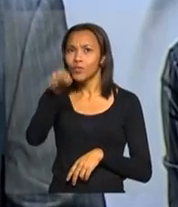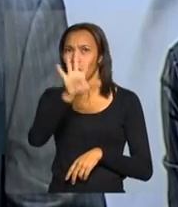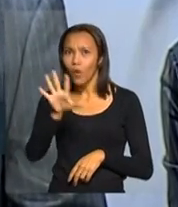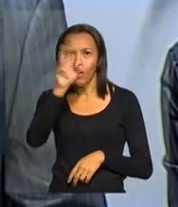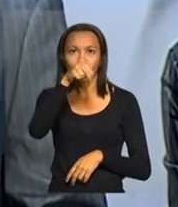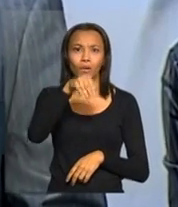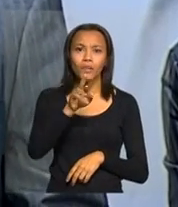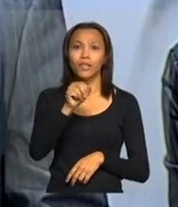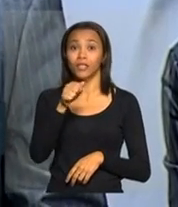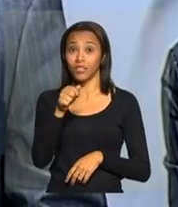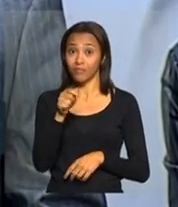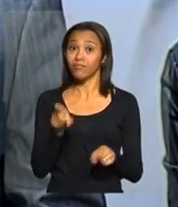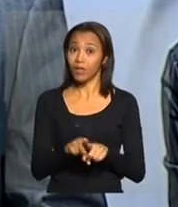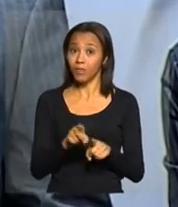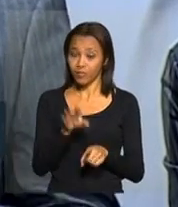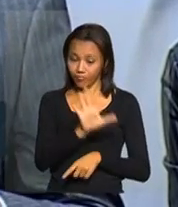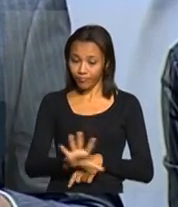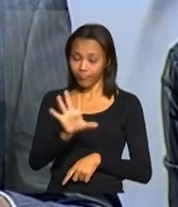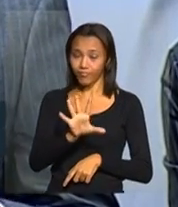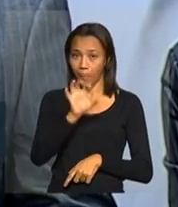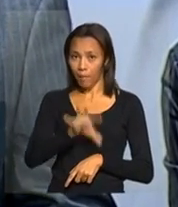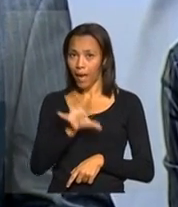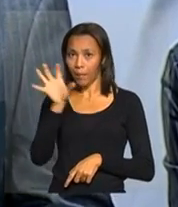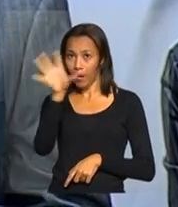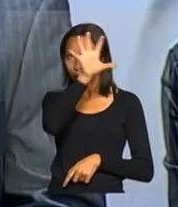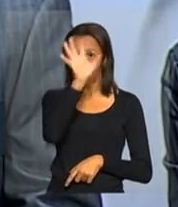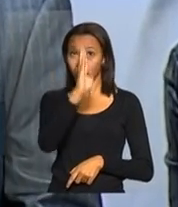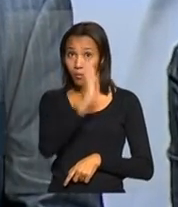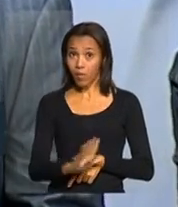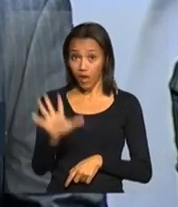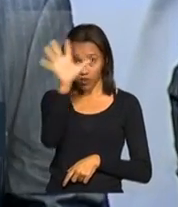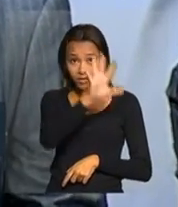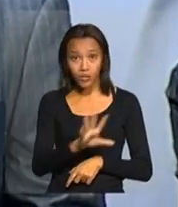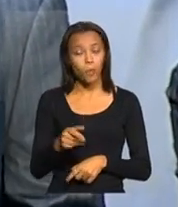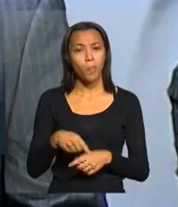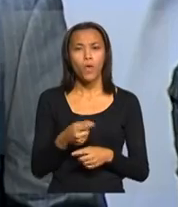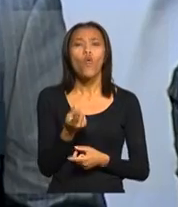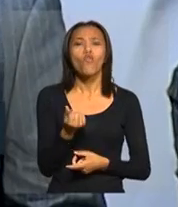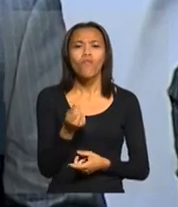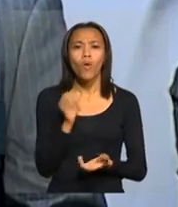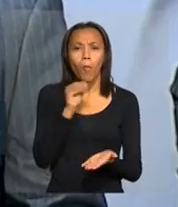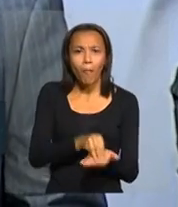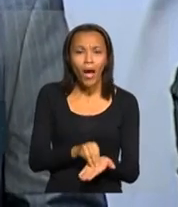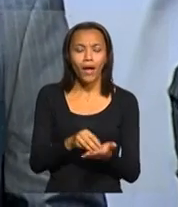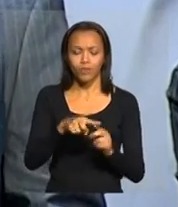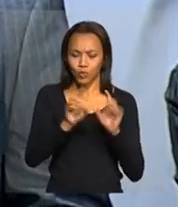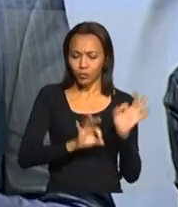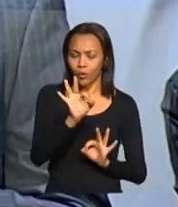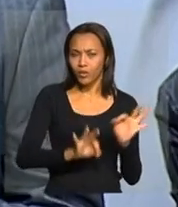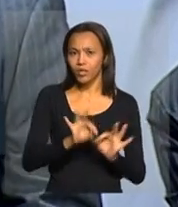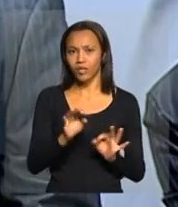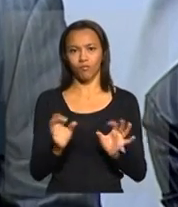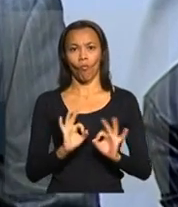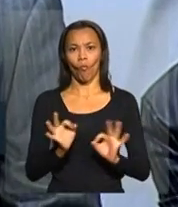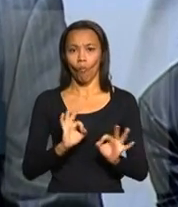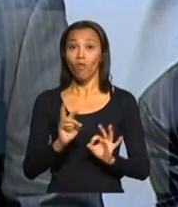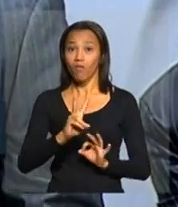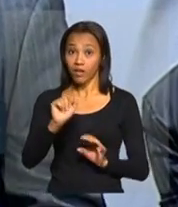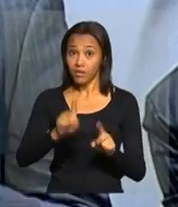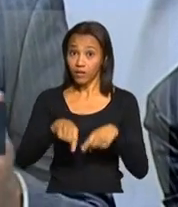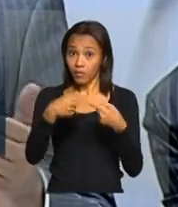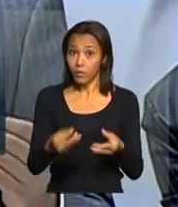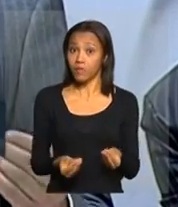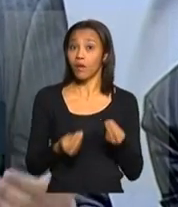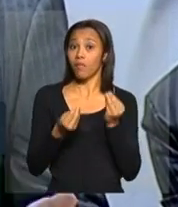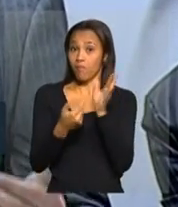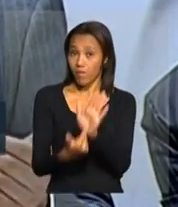Centro-Oeste do país. Os projetos, nós não fixamos valores a priori de cada um dos projetos, eles serão apresentados